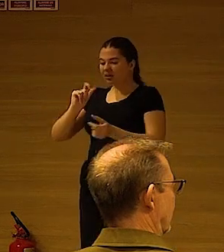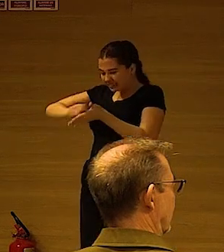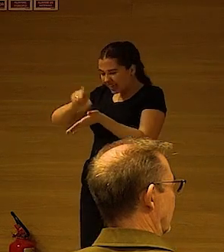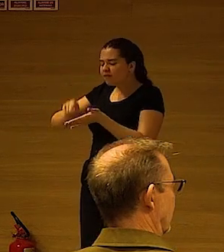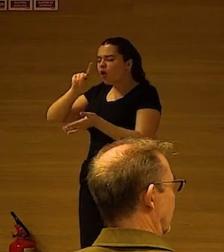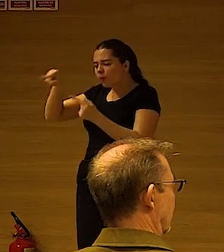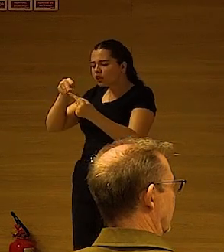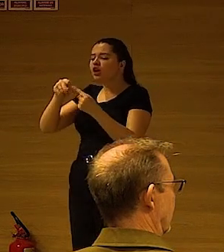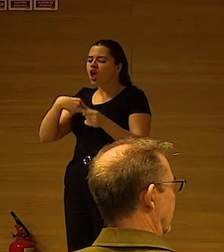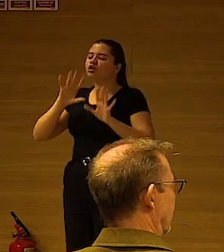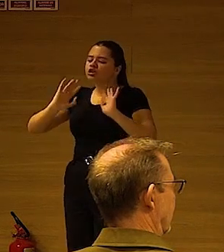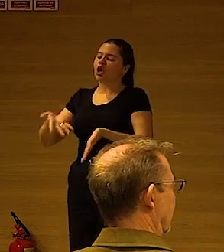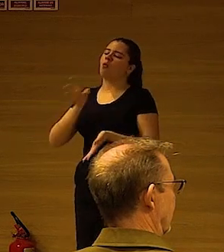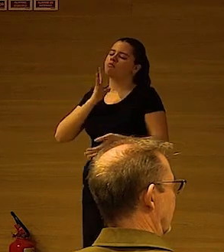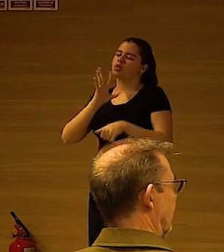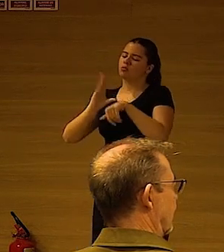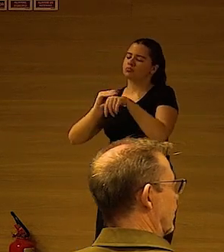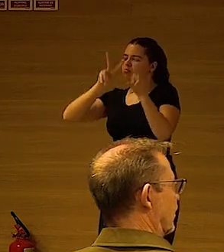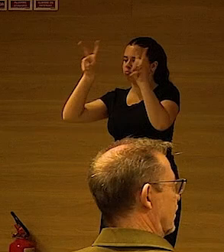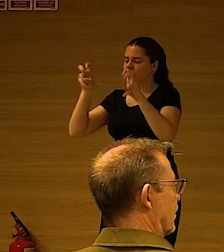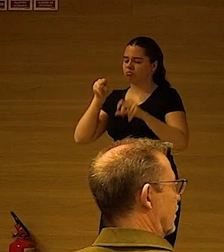domino, mesmo que eu esteja inventando.